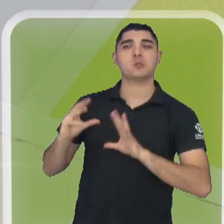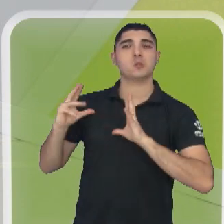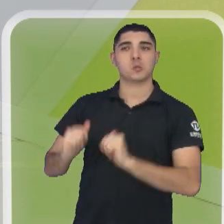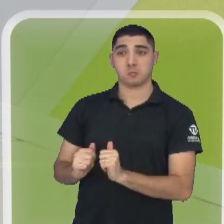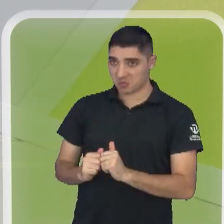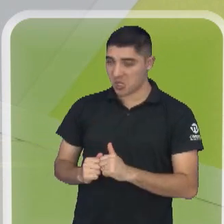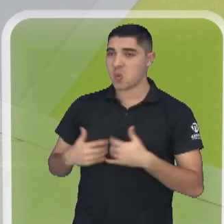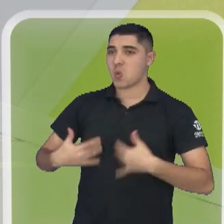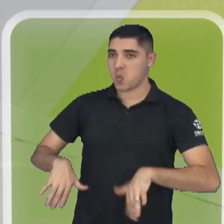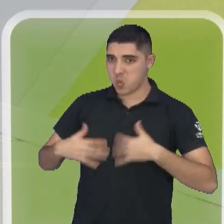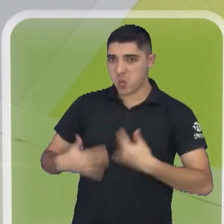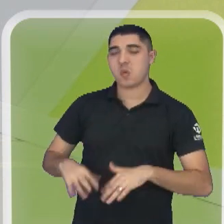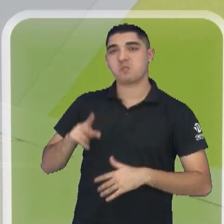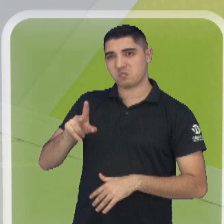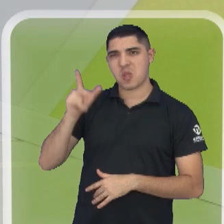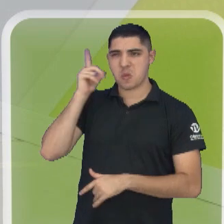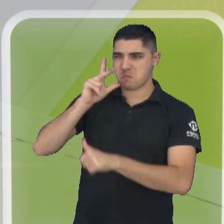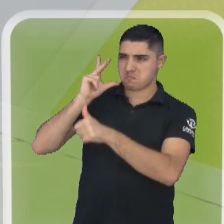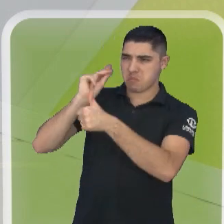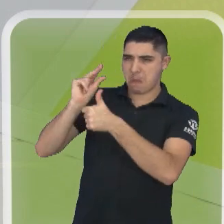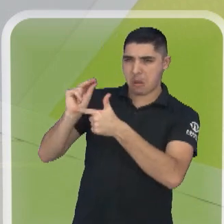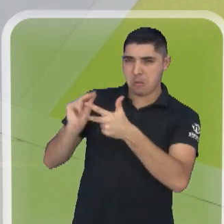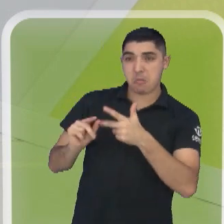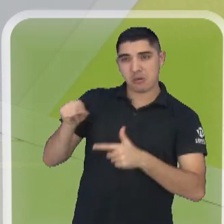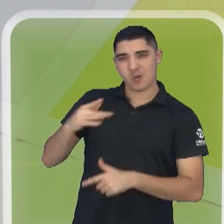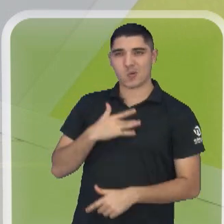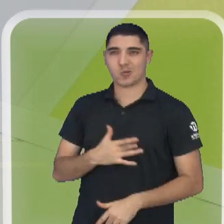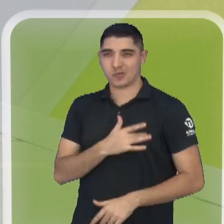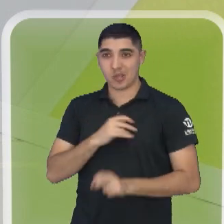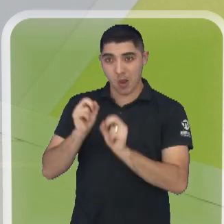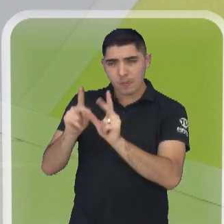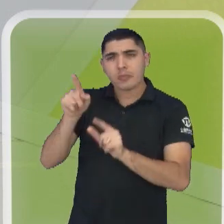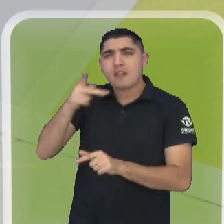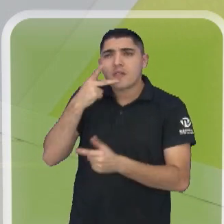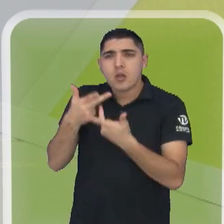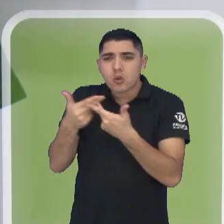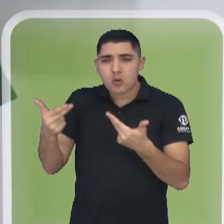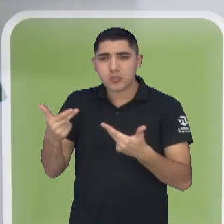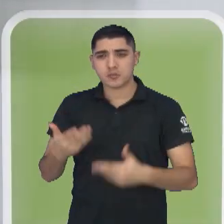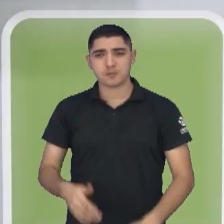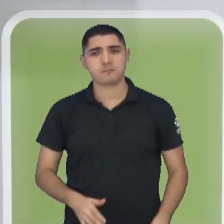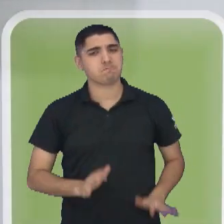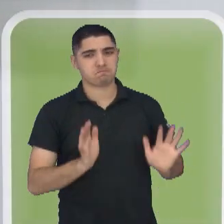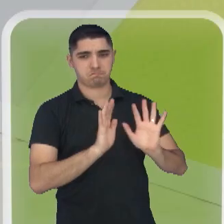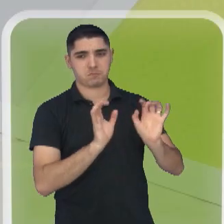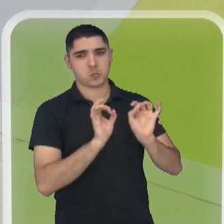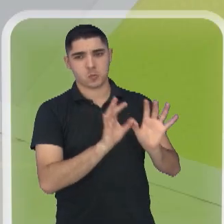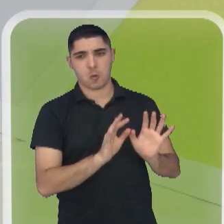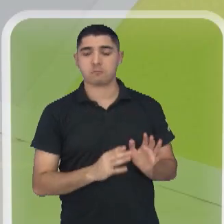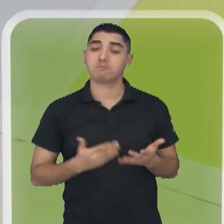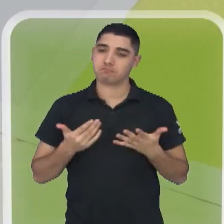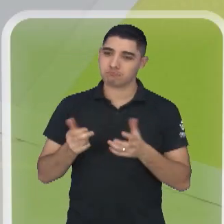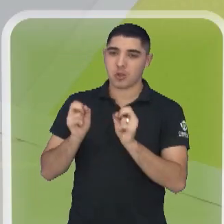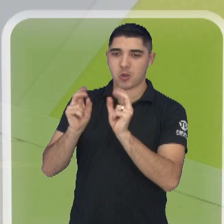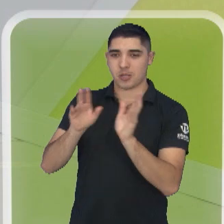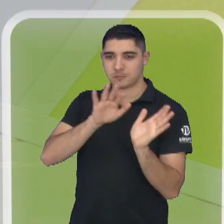uma máquina, é um papa-títulos este Cruzeiro, tá certo? Do vôlei, quer falar mais alguma coisa, Bruno? Não, é isso mesmo. Fechou, então tá